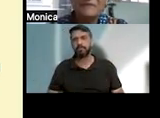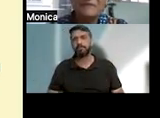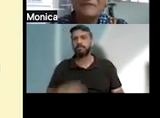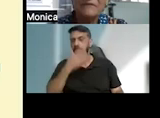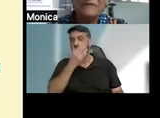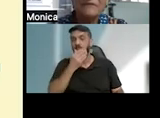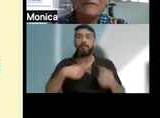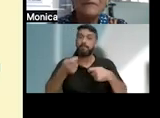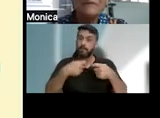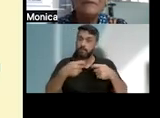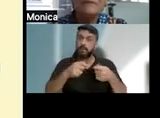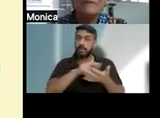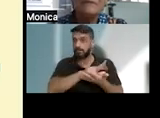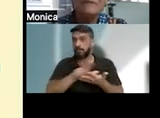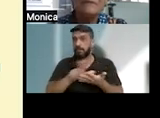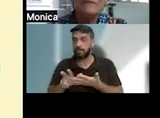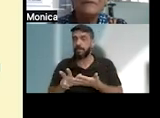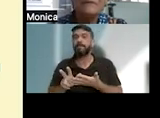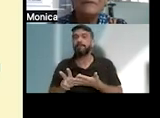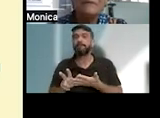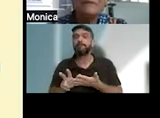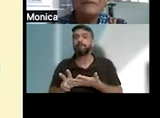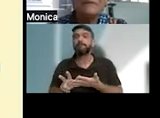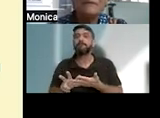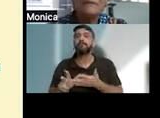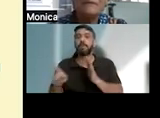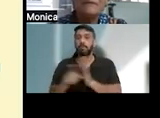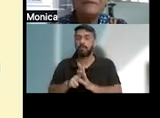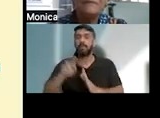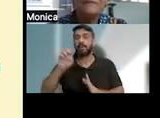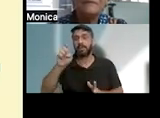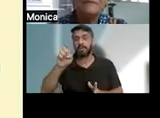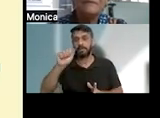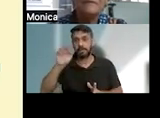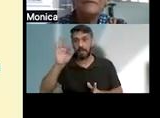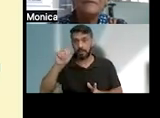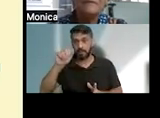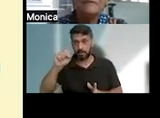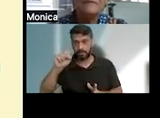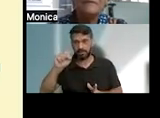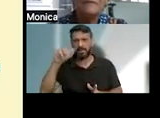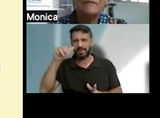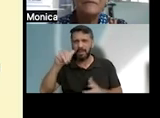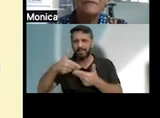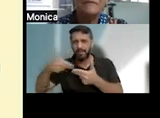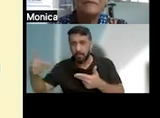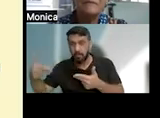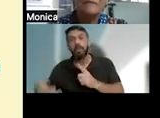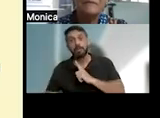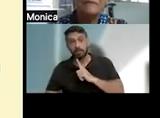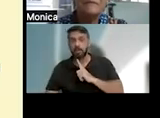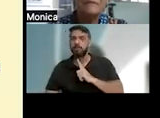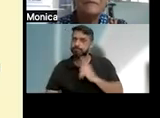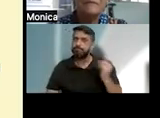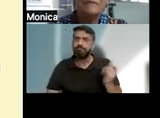economia, enfim, toda uma parte de exatas, né? Acho isso muito, muito legal, assim, e a